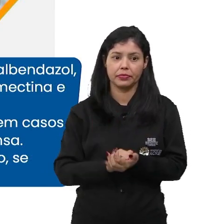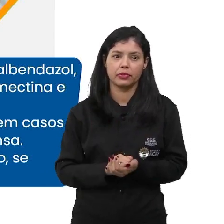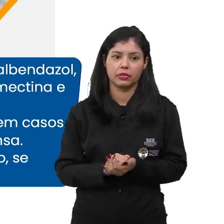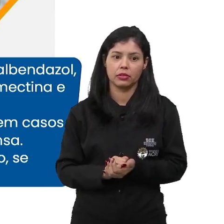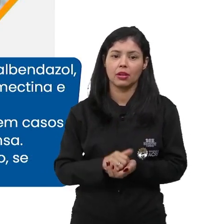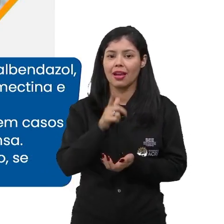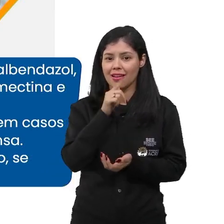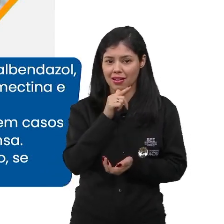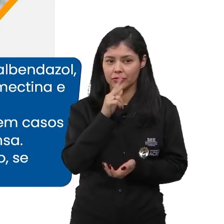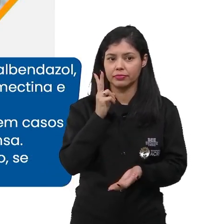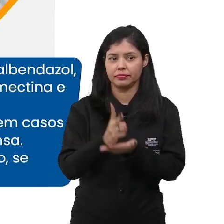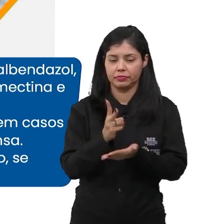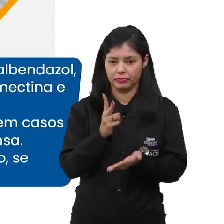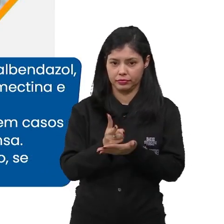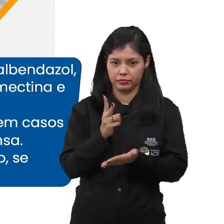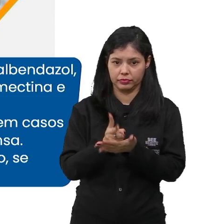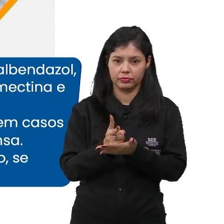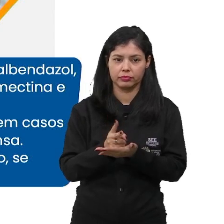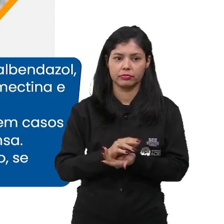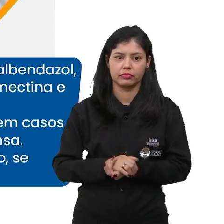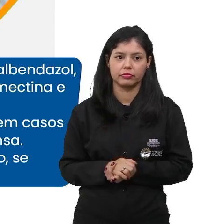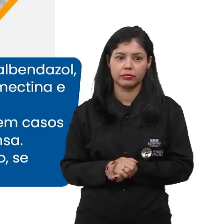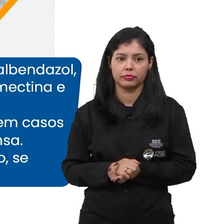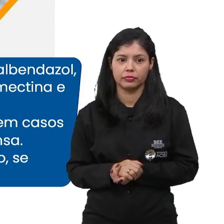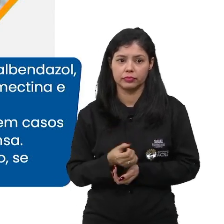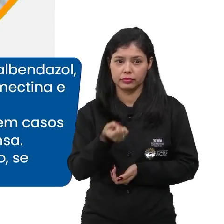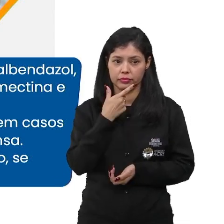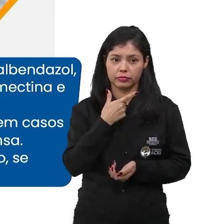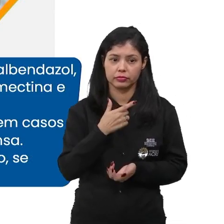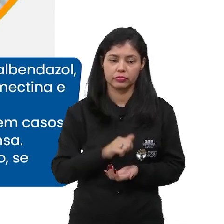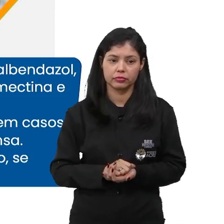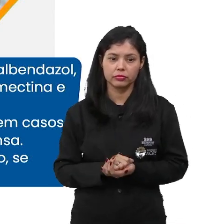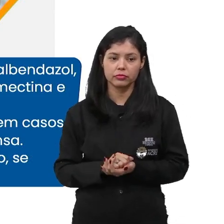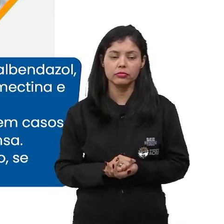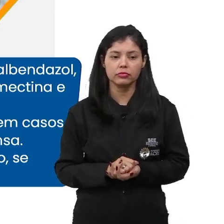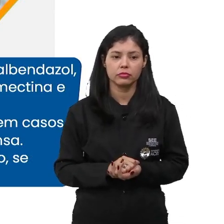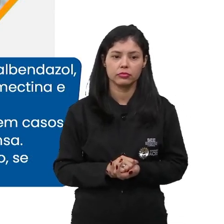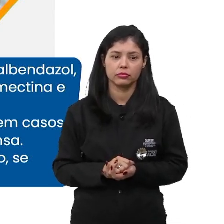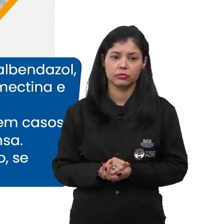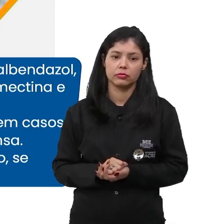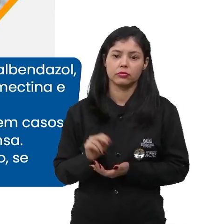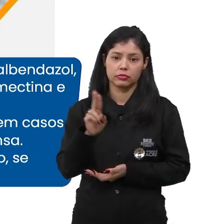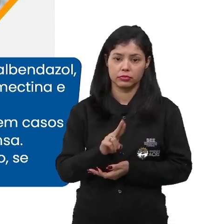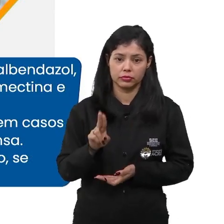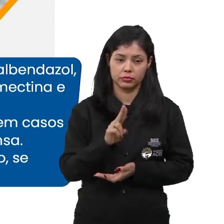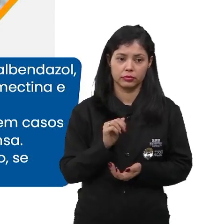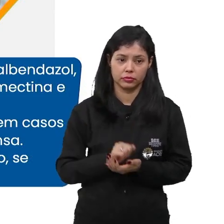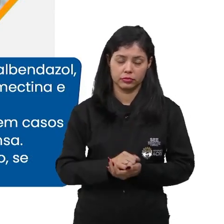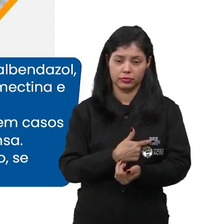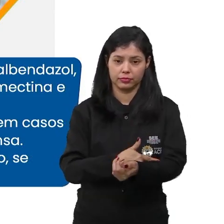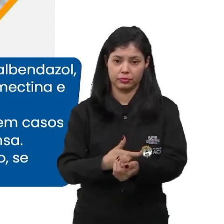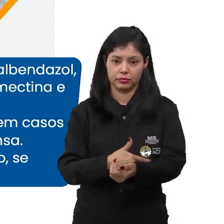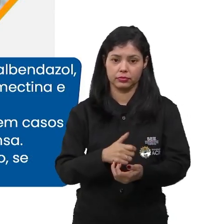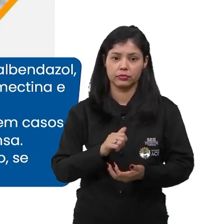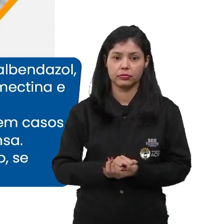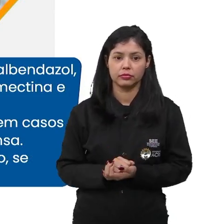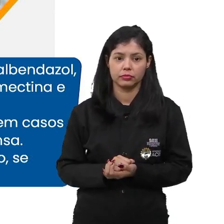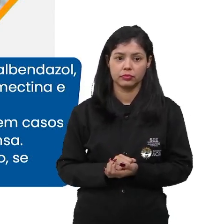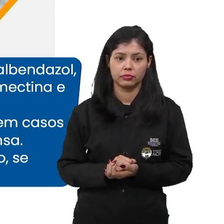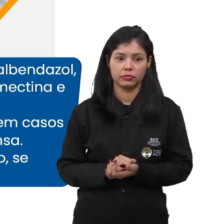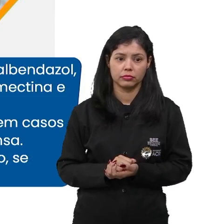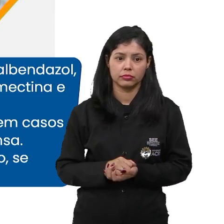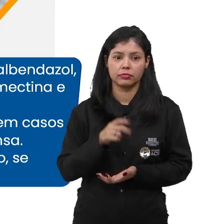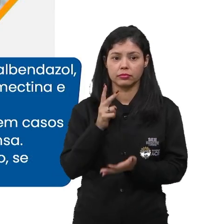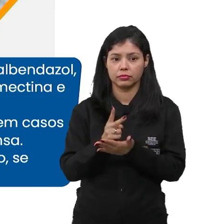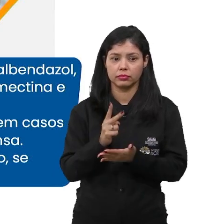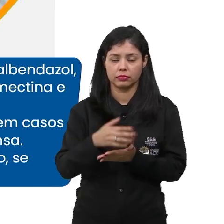hidratação intensa, que pode ser pela forma oral ou venosa, né? Ali no caso, utilizando a veia do paciente, e